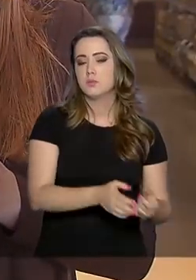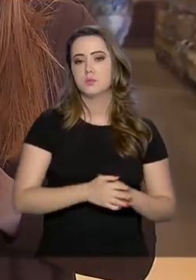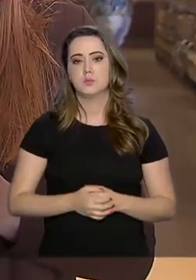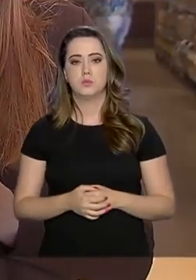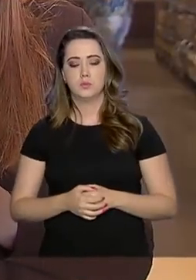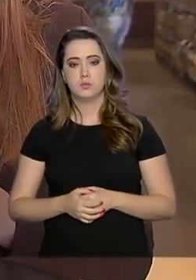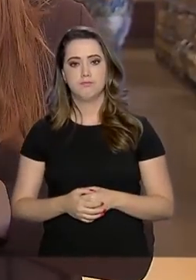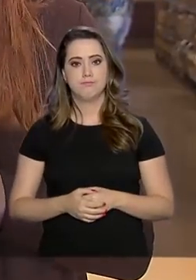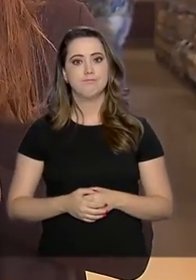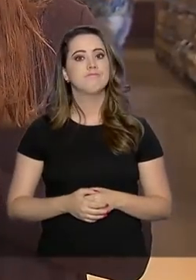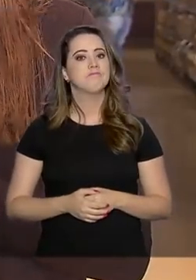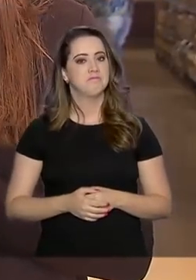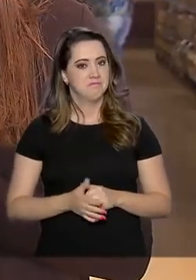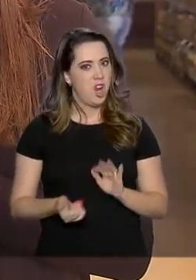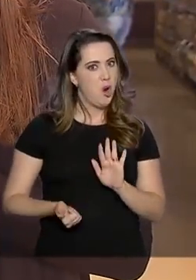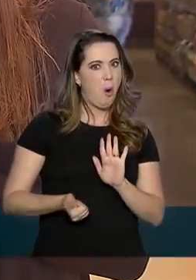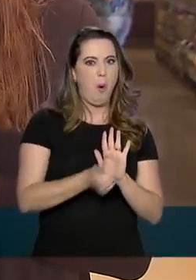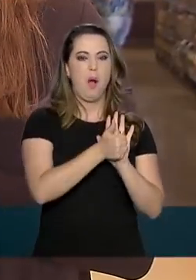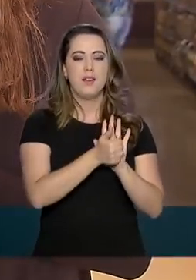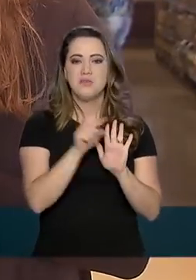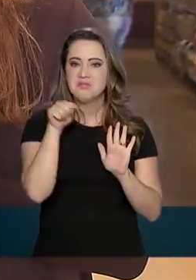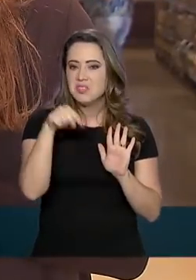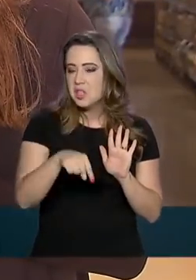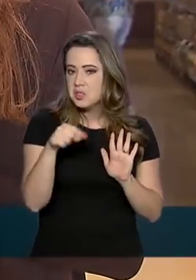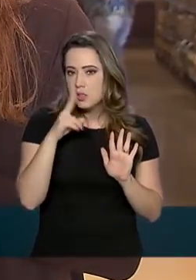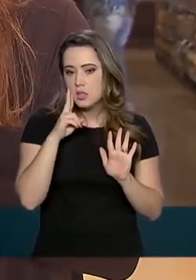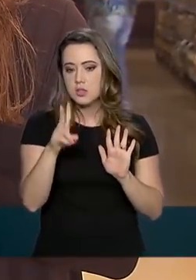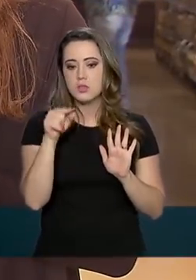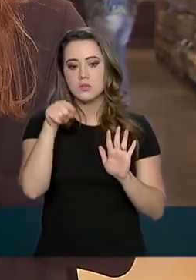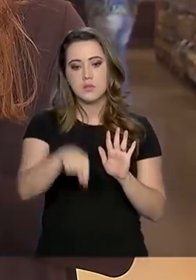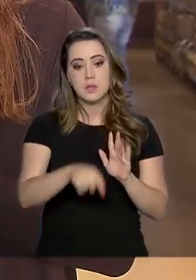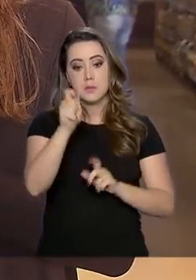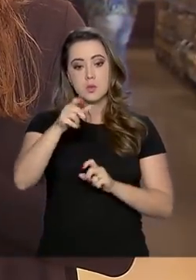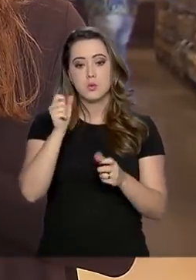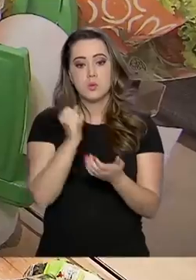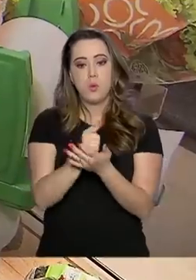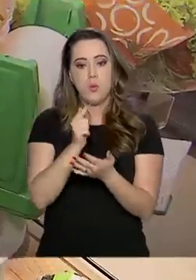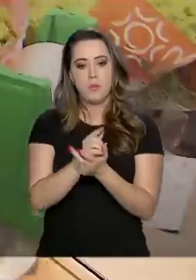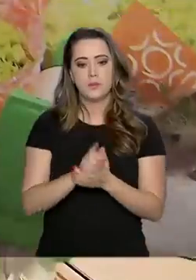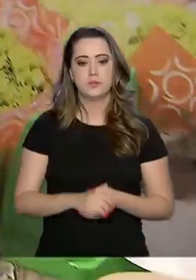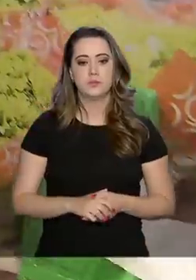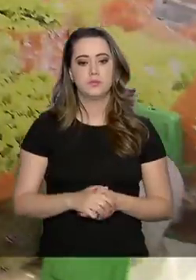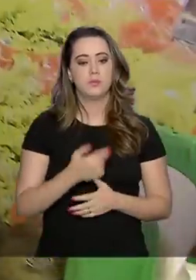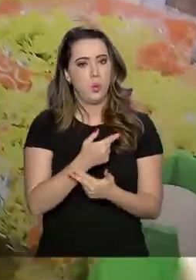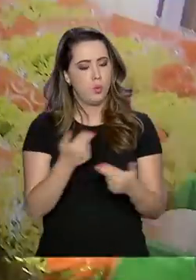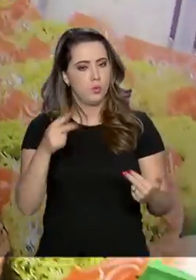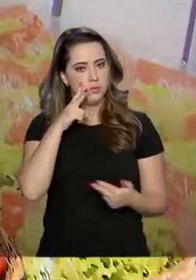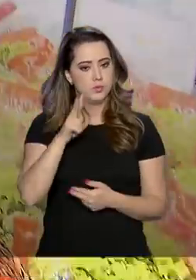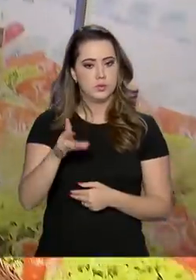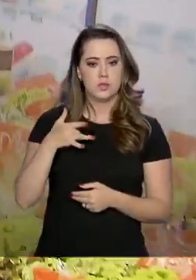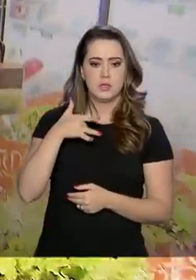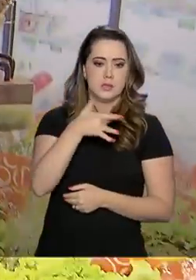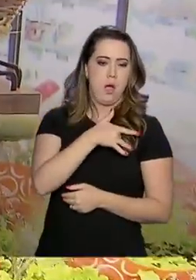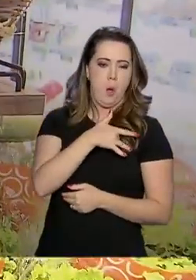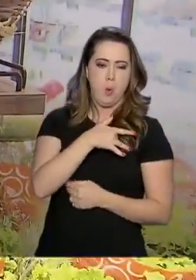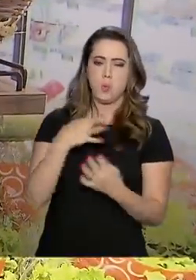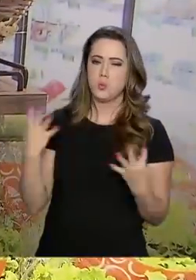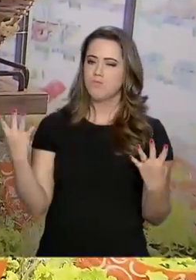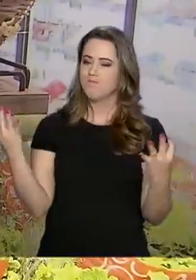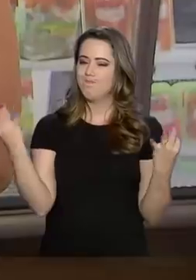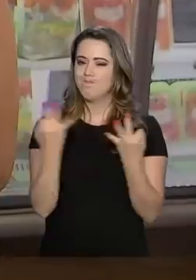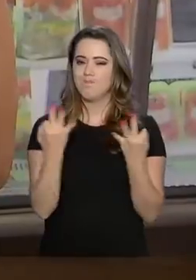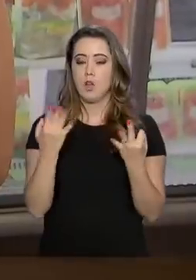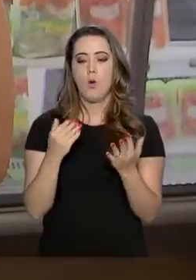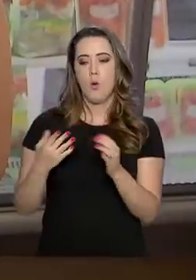E a qualidade atestada lá na fazenda é reconhecida aqui pelo consumidor. Qualidade e saúde desde o